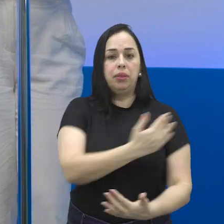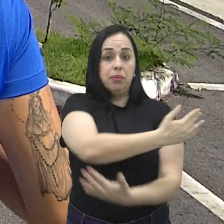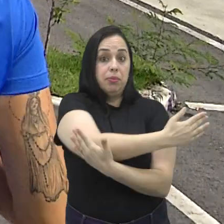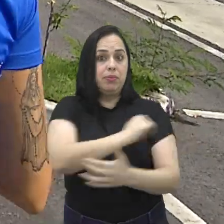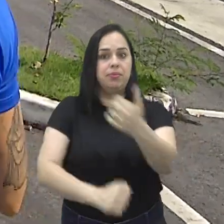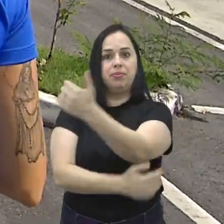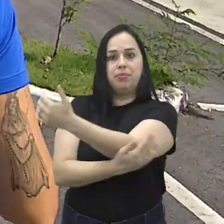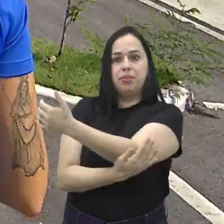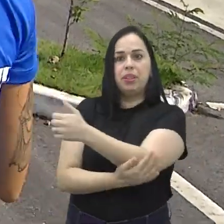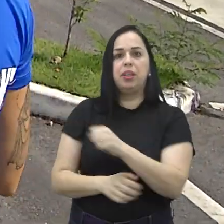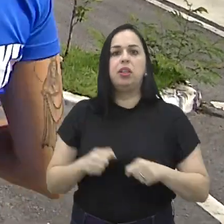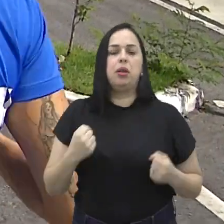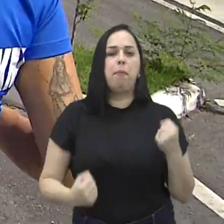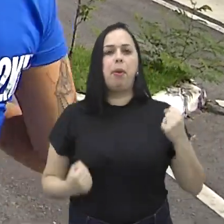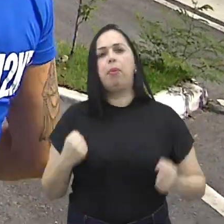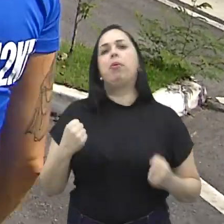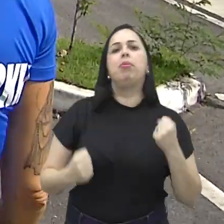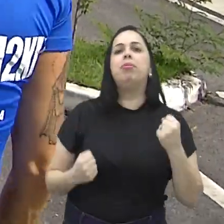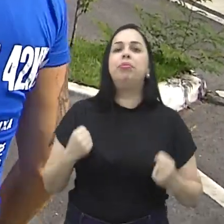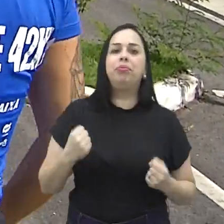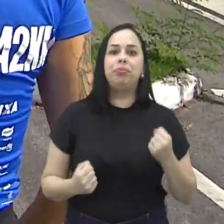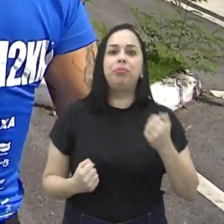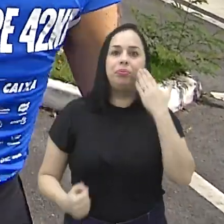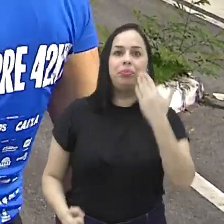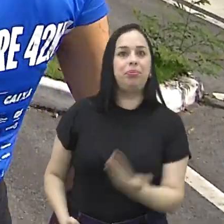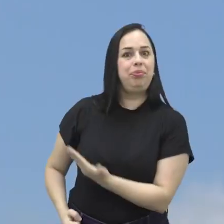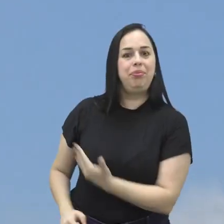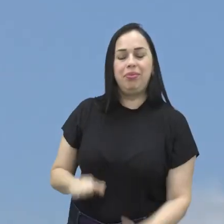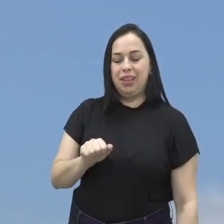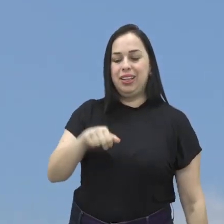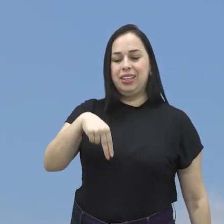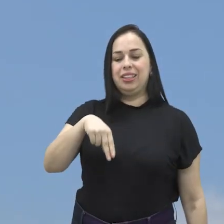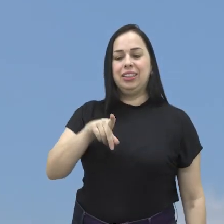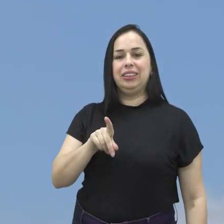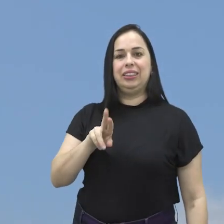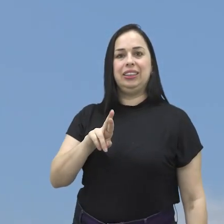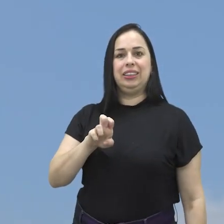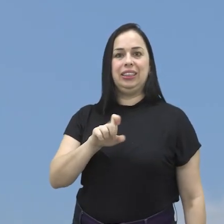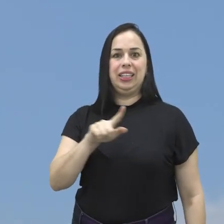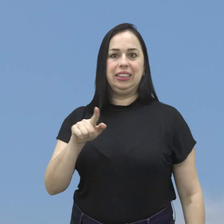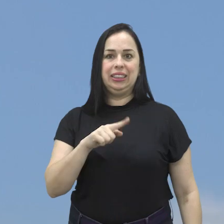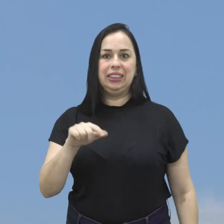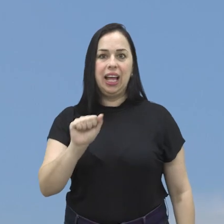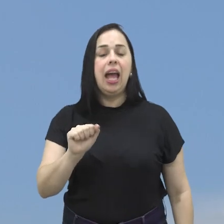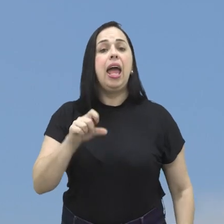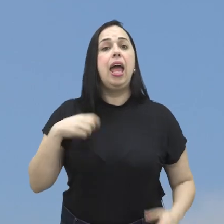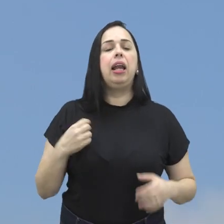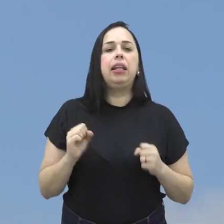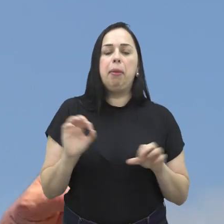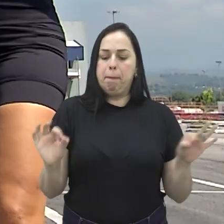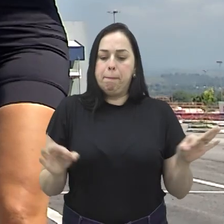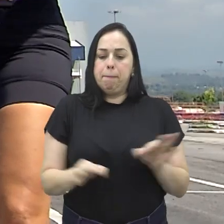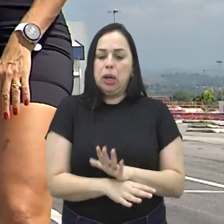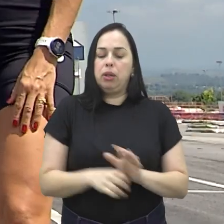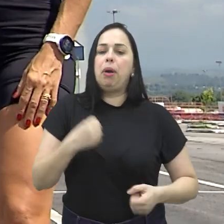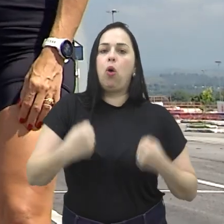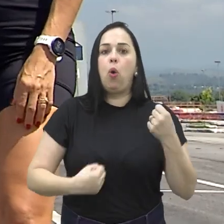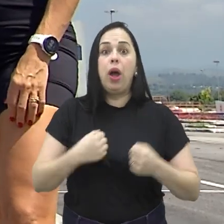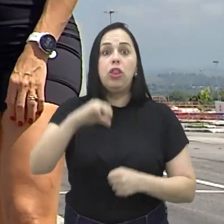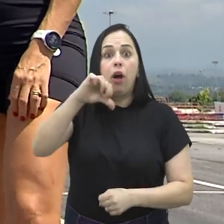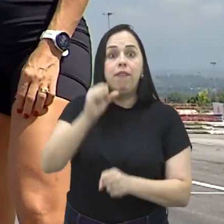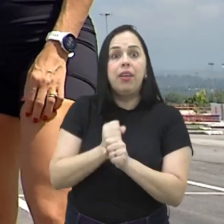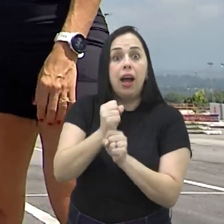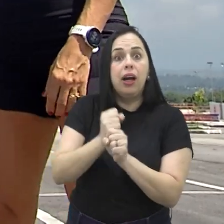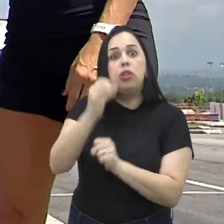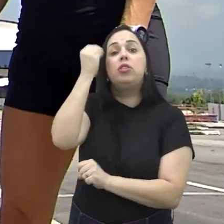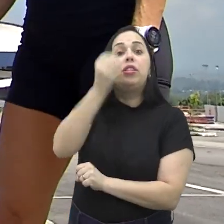participantes. Alongamento, trotes e aquecimento. É assim que a Andressa se prepara para as provas de corrida. Já são 9